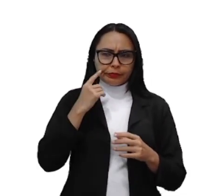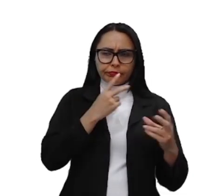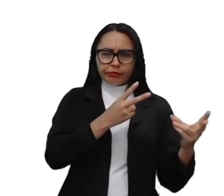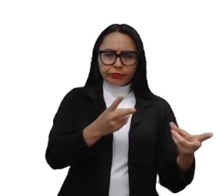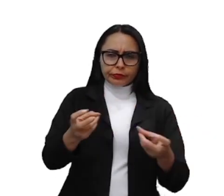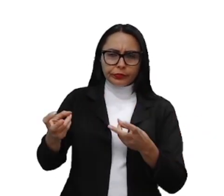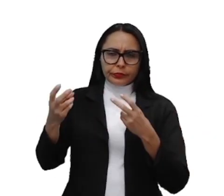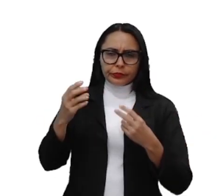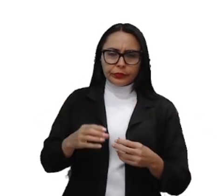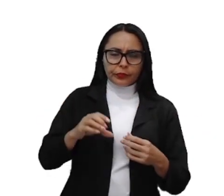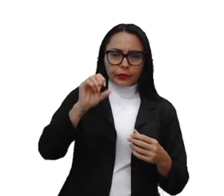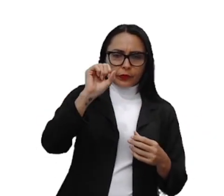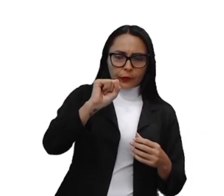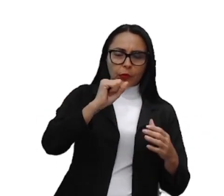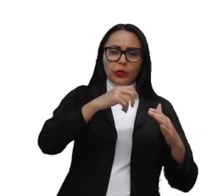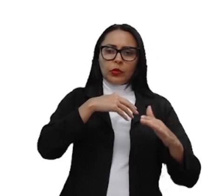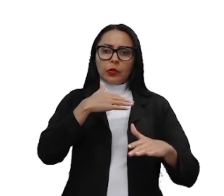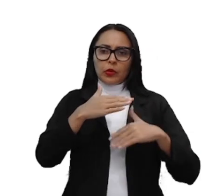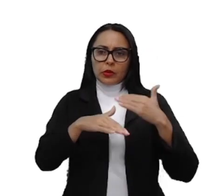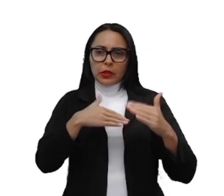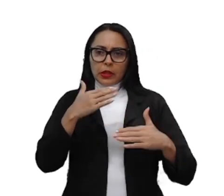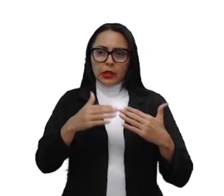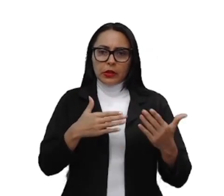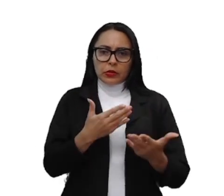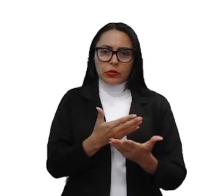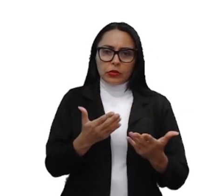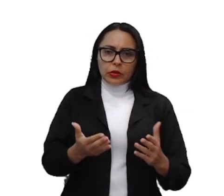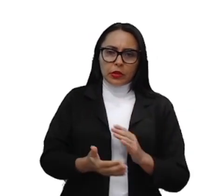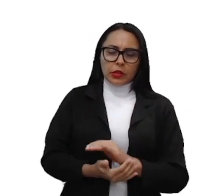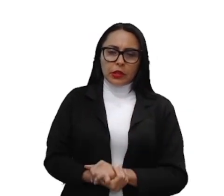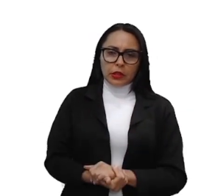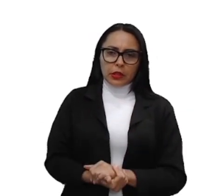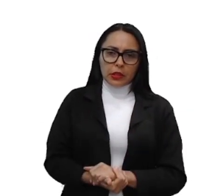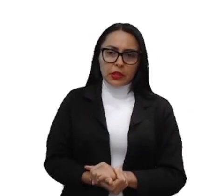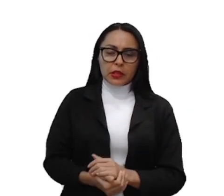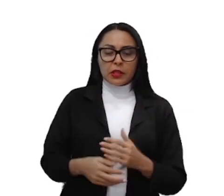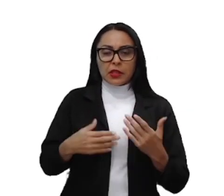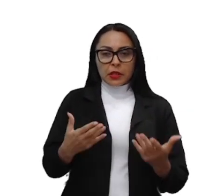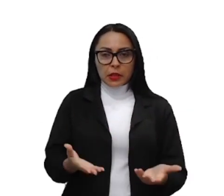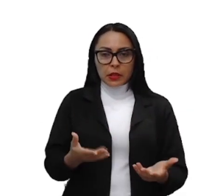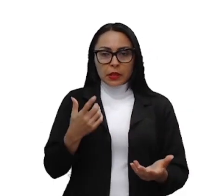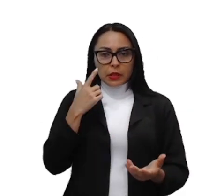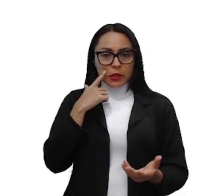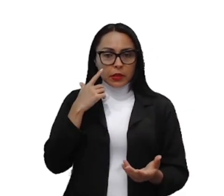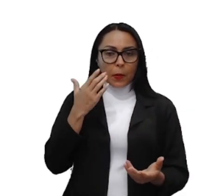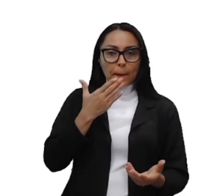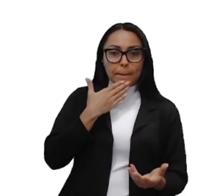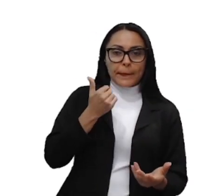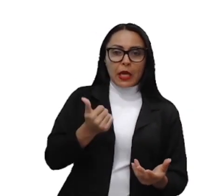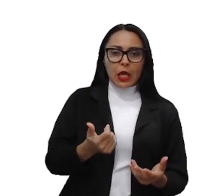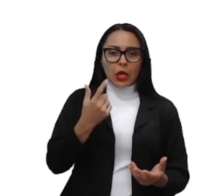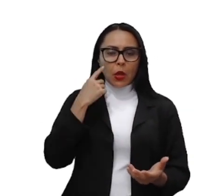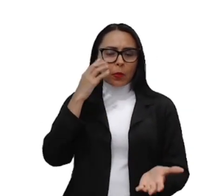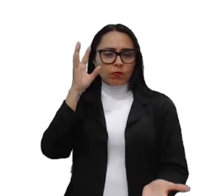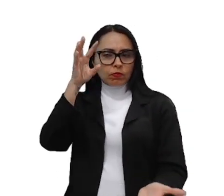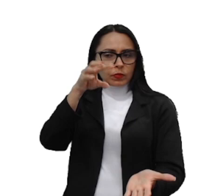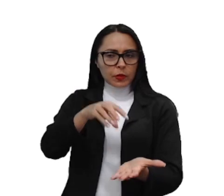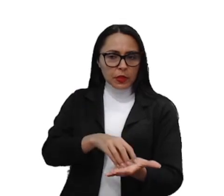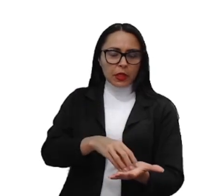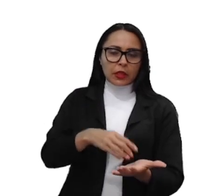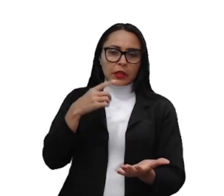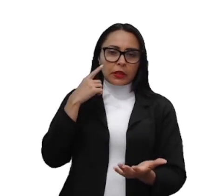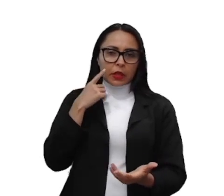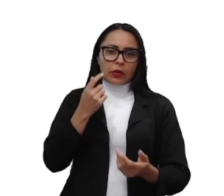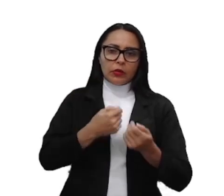8 processos-chave que são, vamos dizer assim, eleitos, ou que foram eleitos como pontos centrais na gestão da cadeia